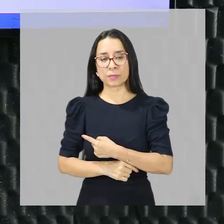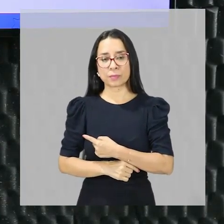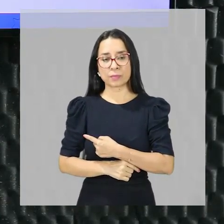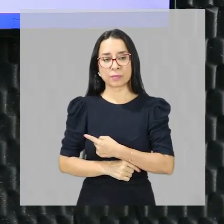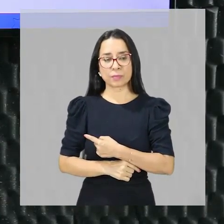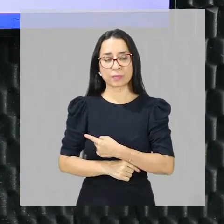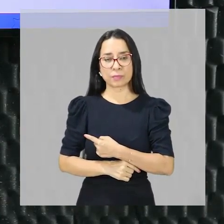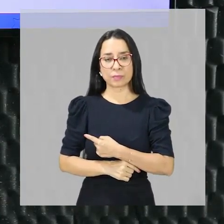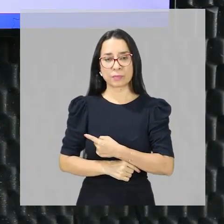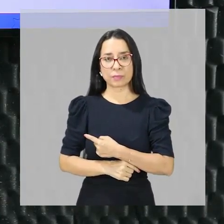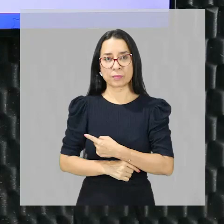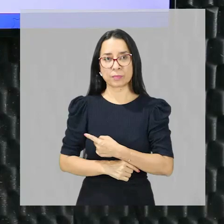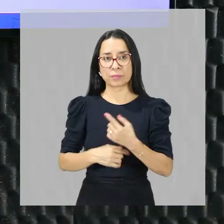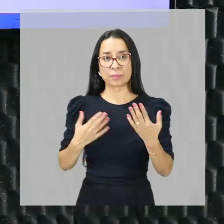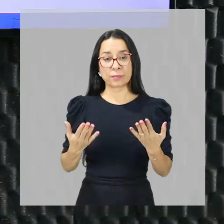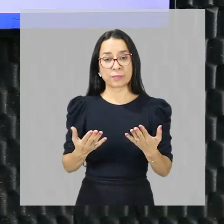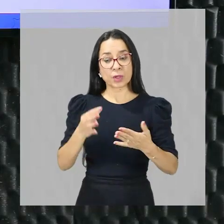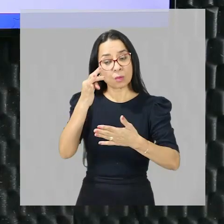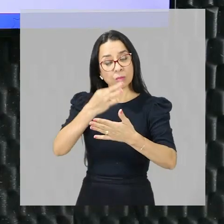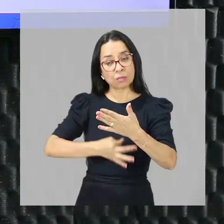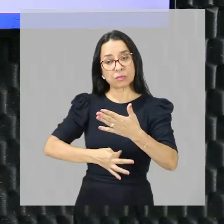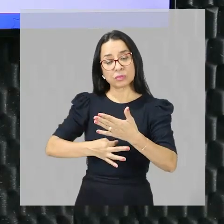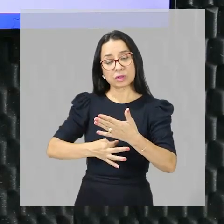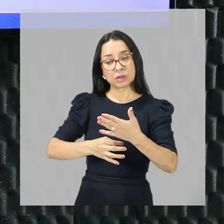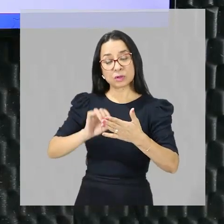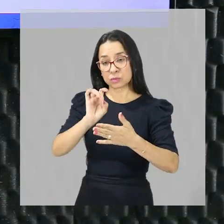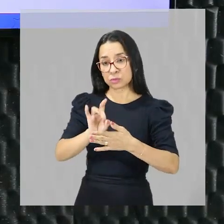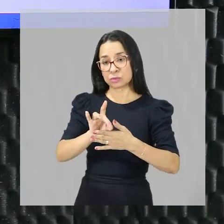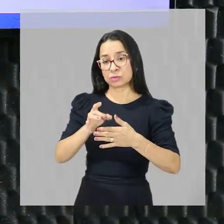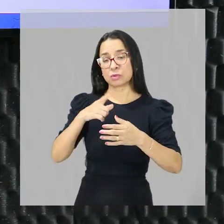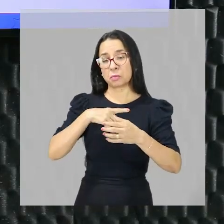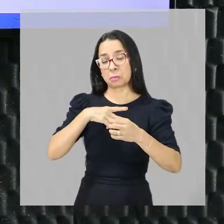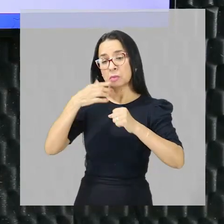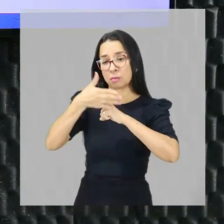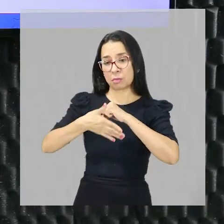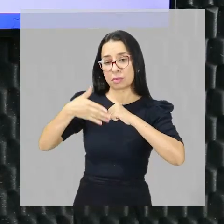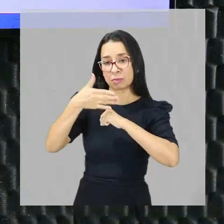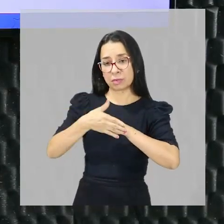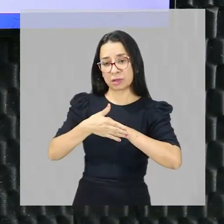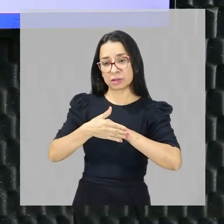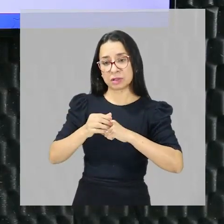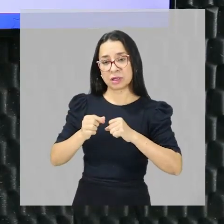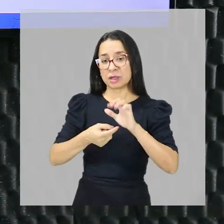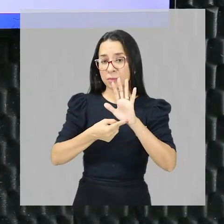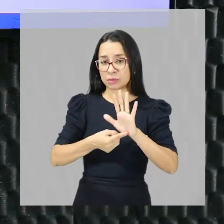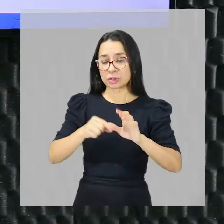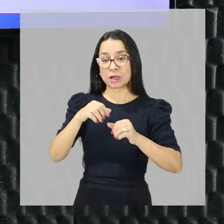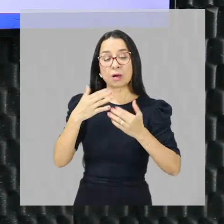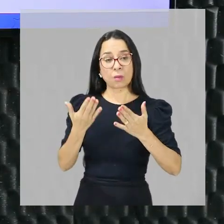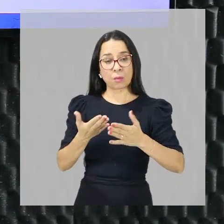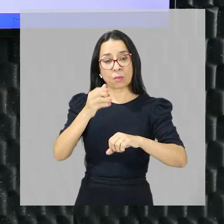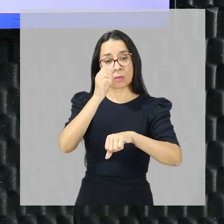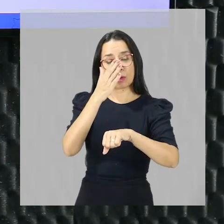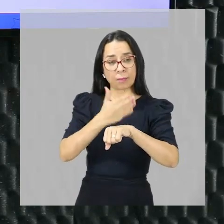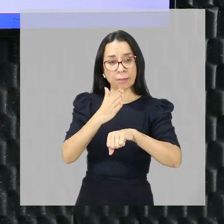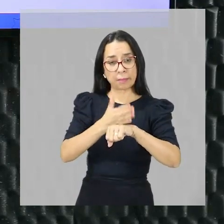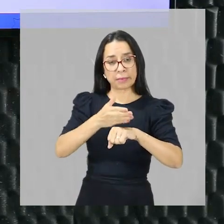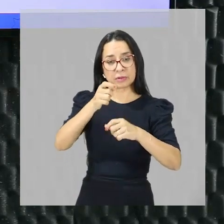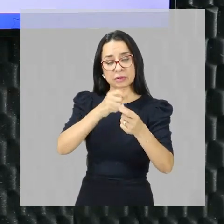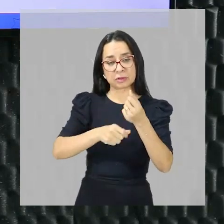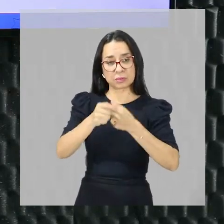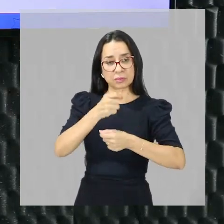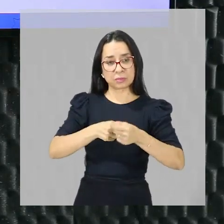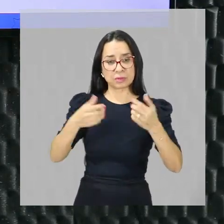estabelecimentos agropecuários. Então o texto aí que ele vai só te dar um embasamento, te dizer qual é a atividade econômica e vamos para a questão central.